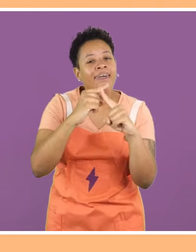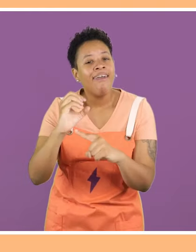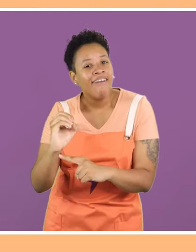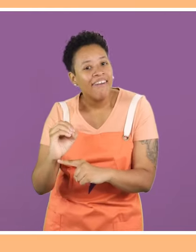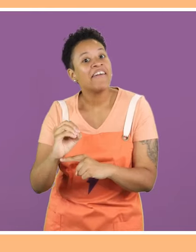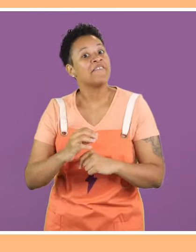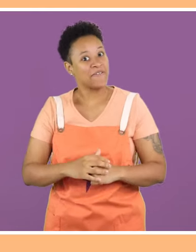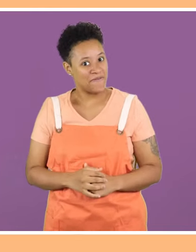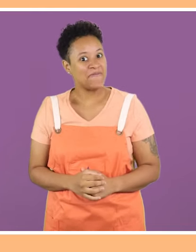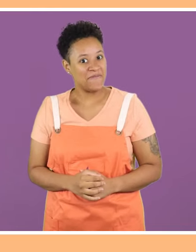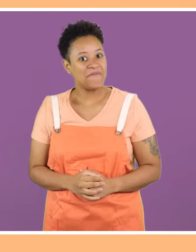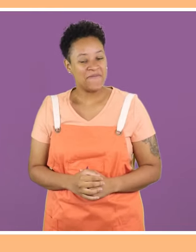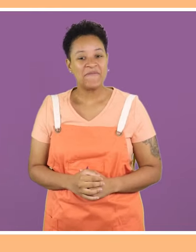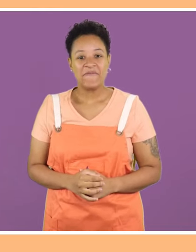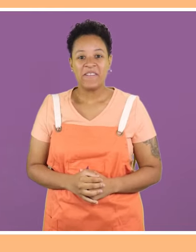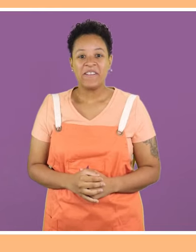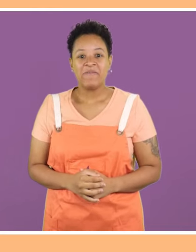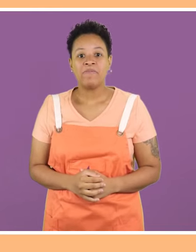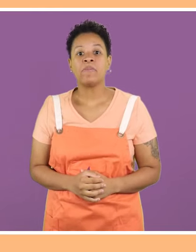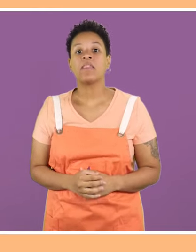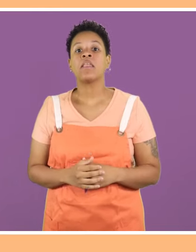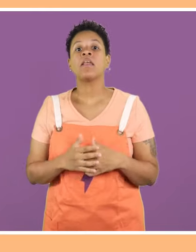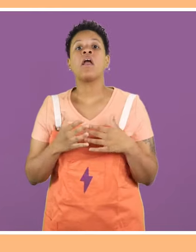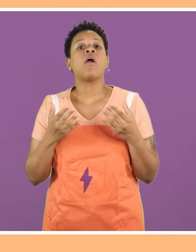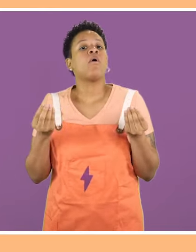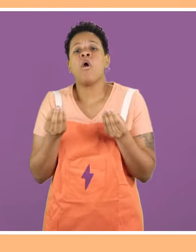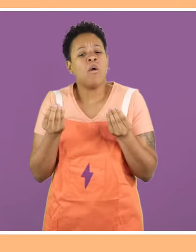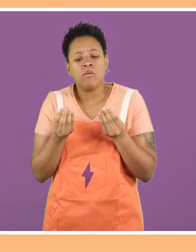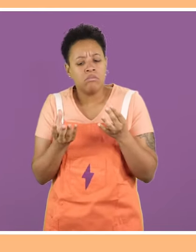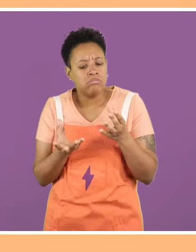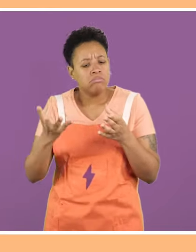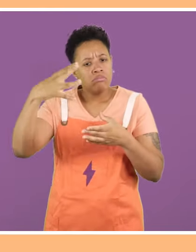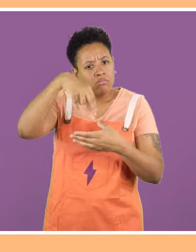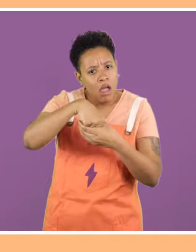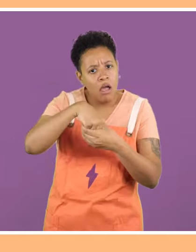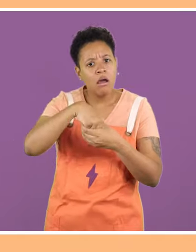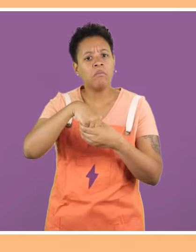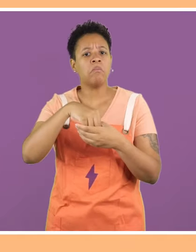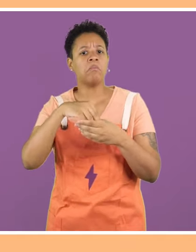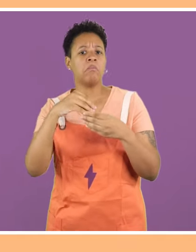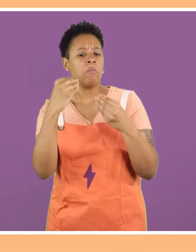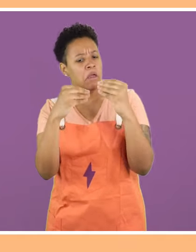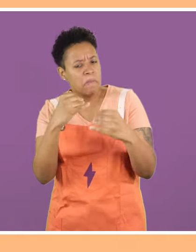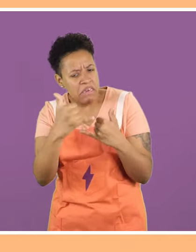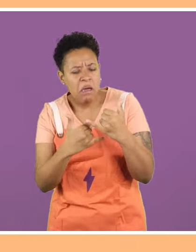Como? Você vai usar para guardar as peças do jogo e mais o que você quiser.